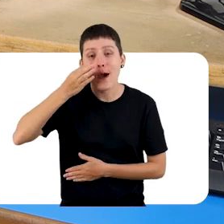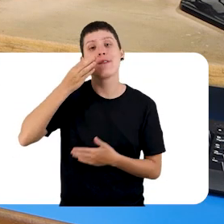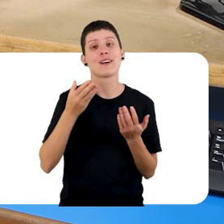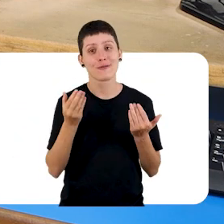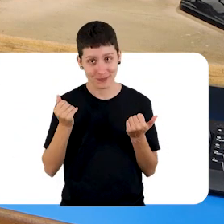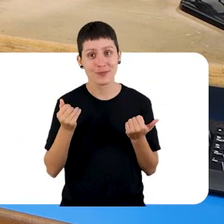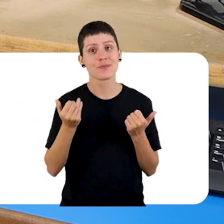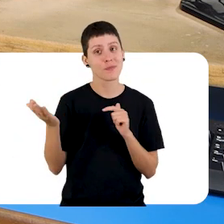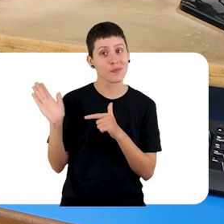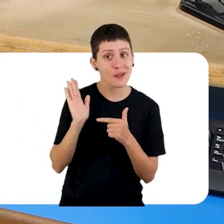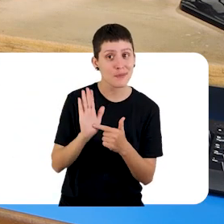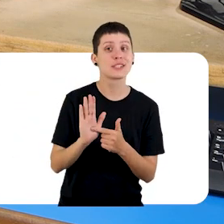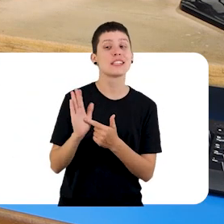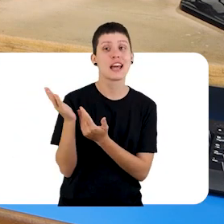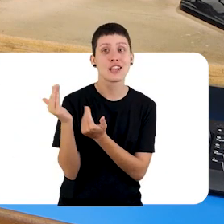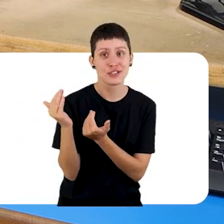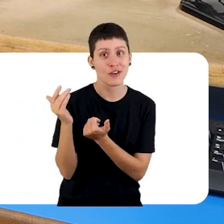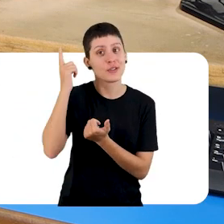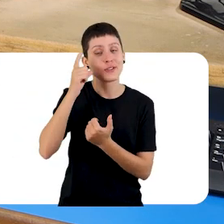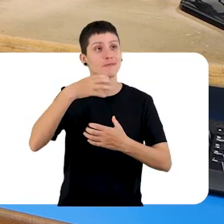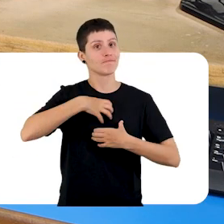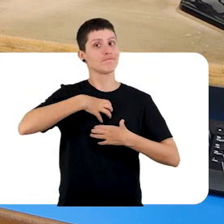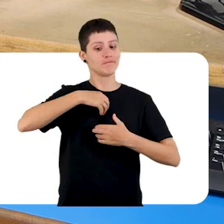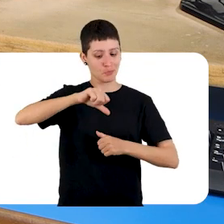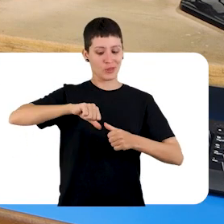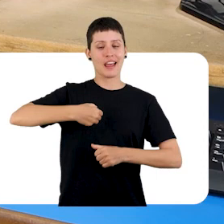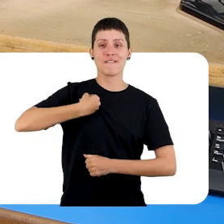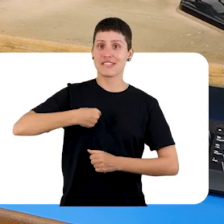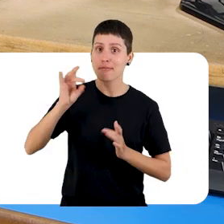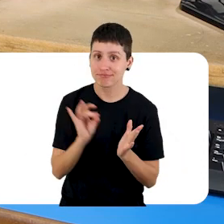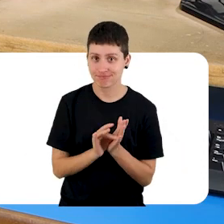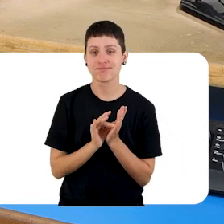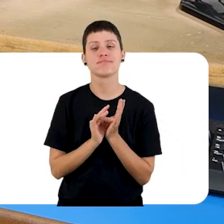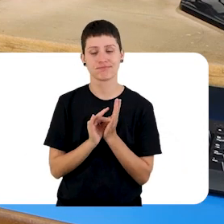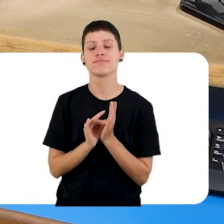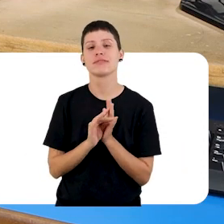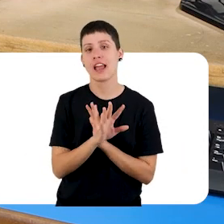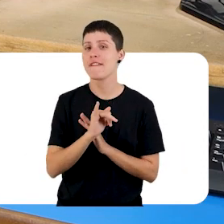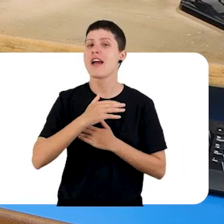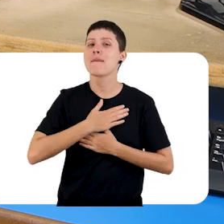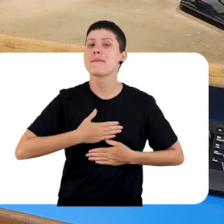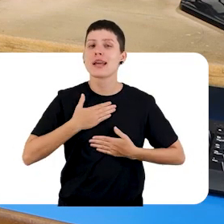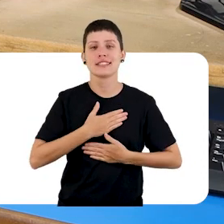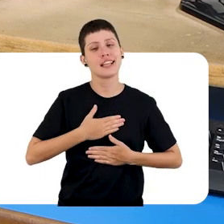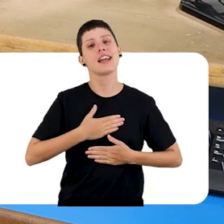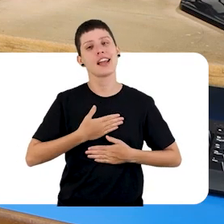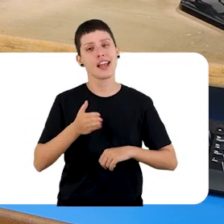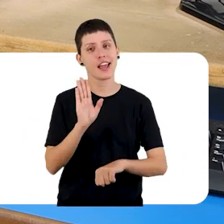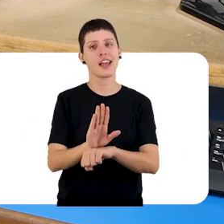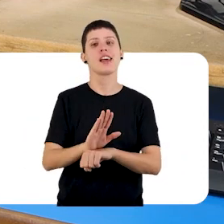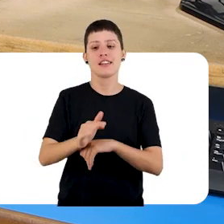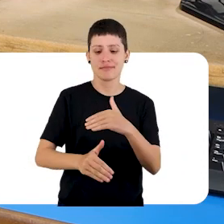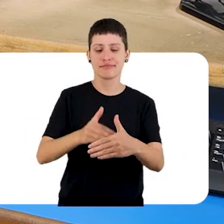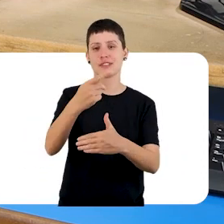de jovens que estão sendo impactados, que têm a vida mudada, e realmente vai ser um prazer contribuir com o desenvolvimento da